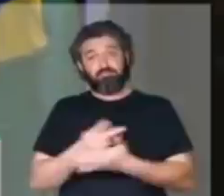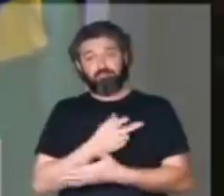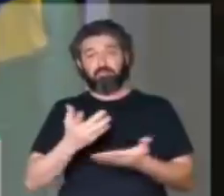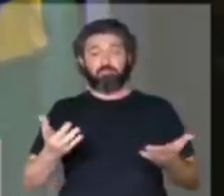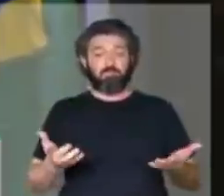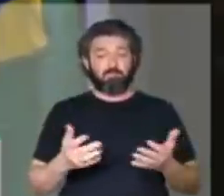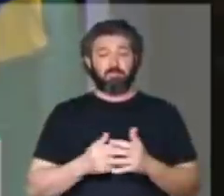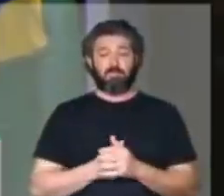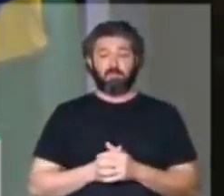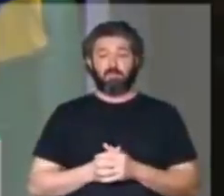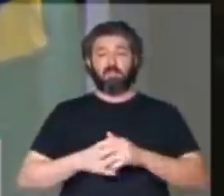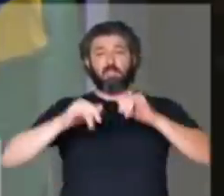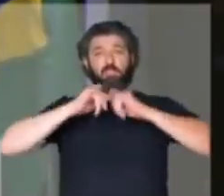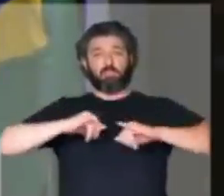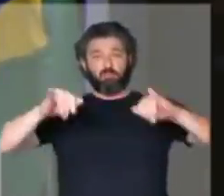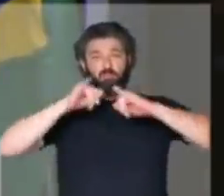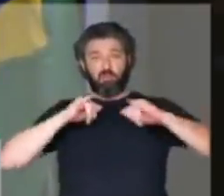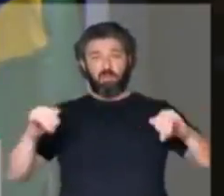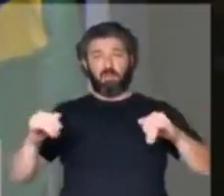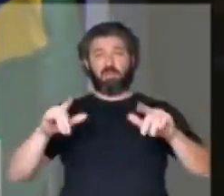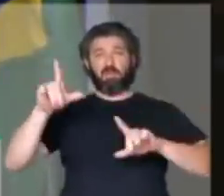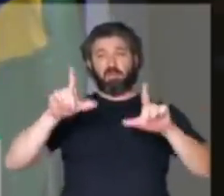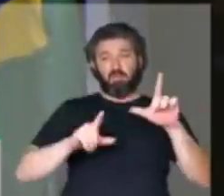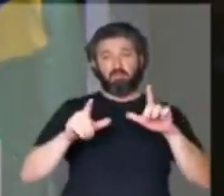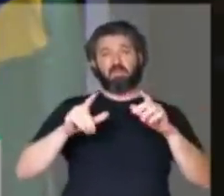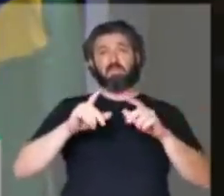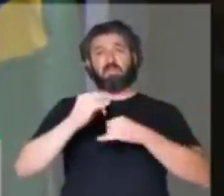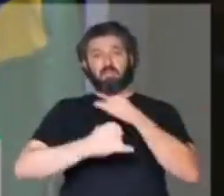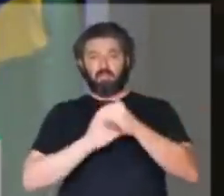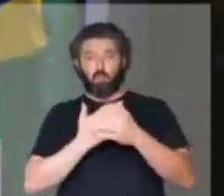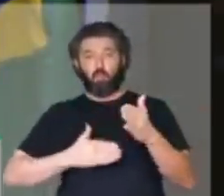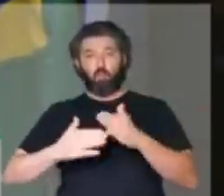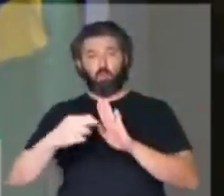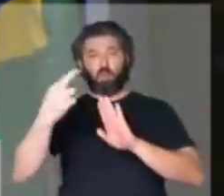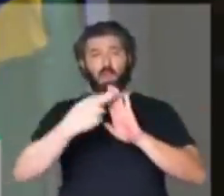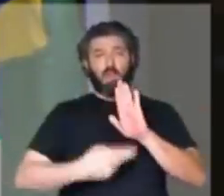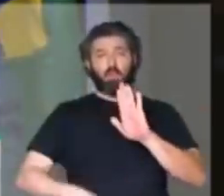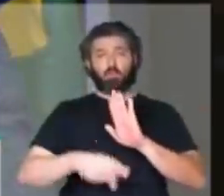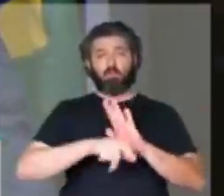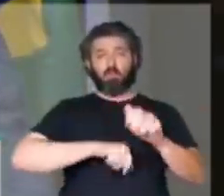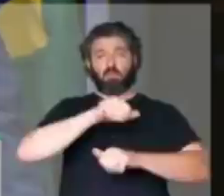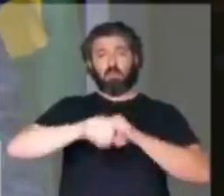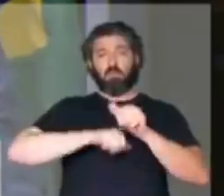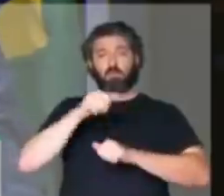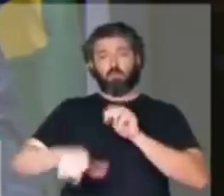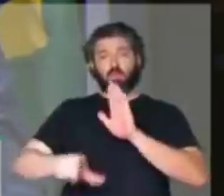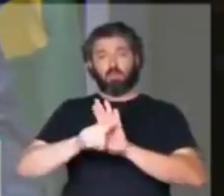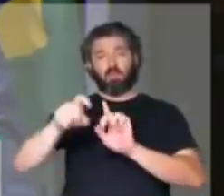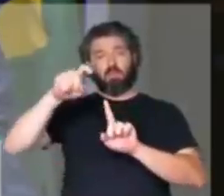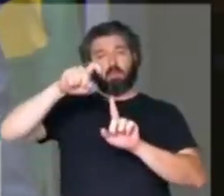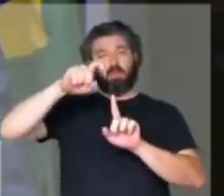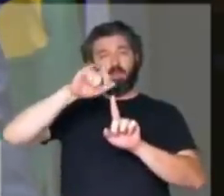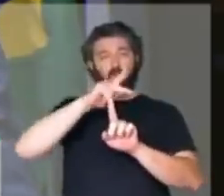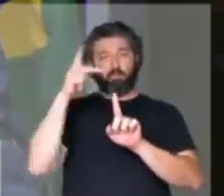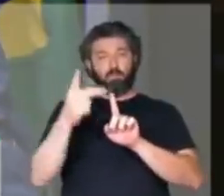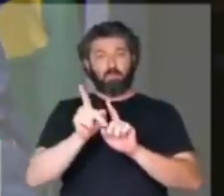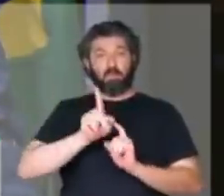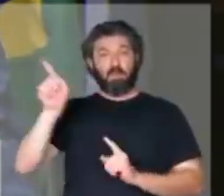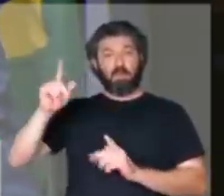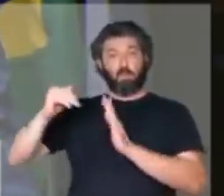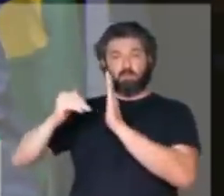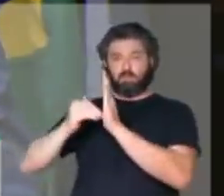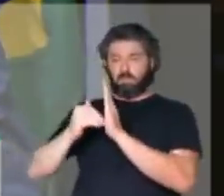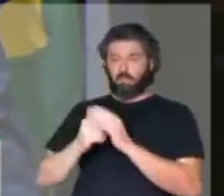sido veiculado agora na imprensa, da divulgação do relatório da reforma previdenciária do Senado